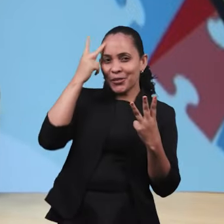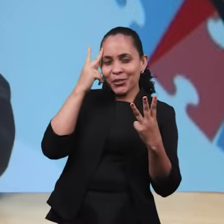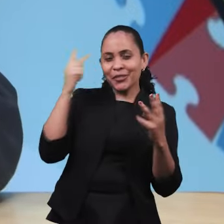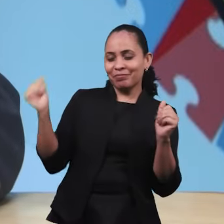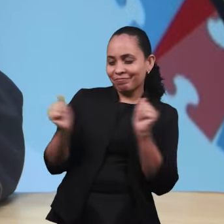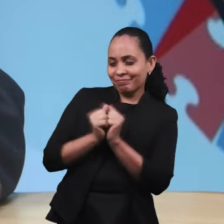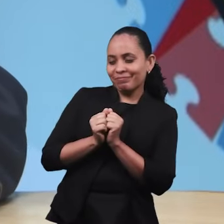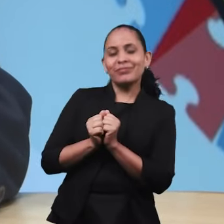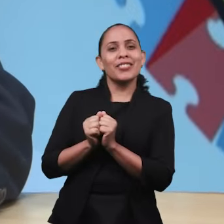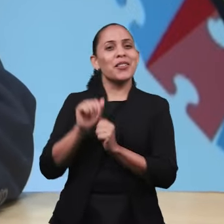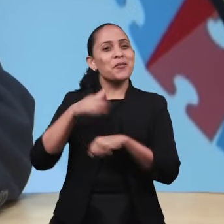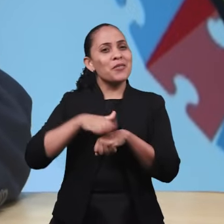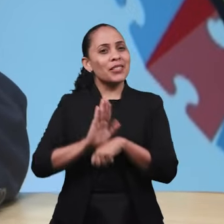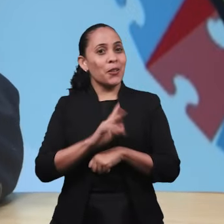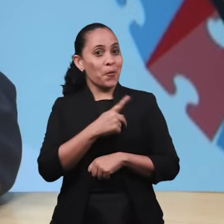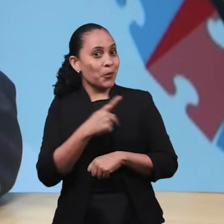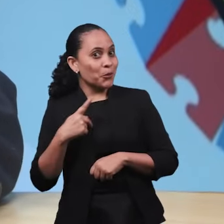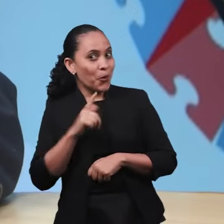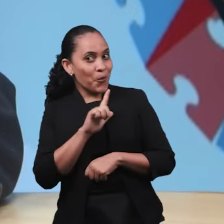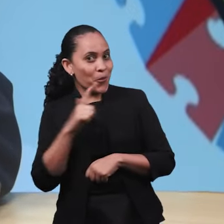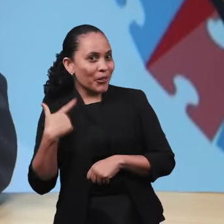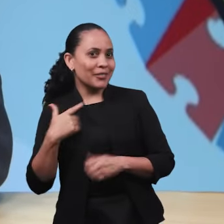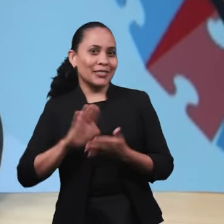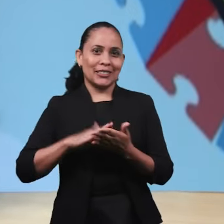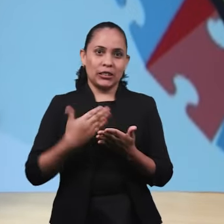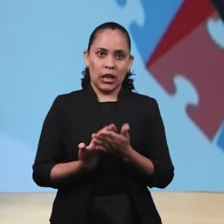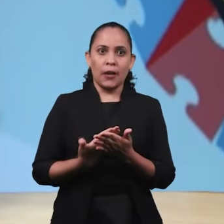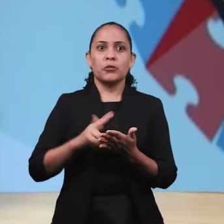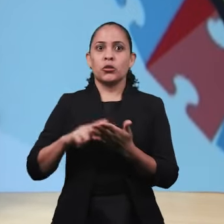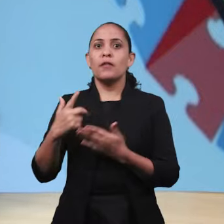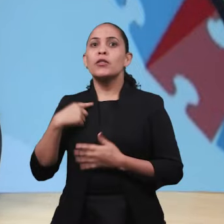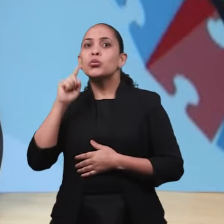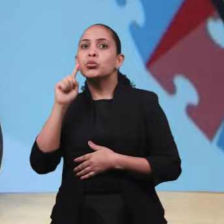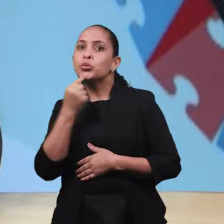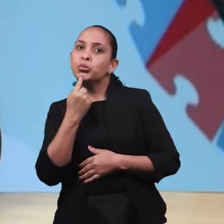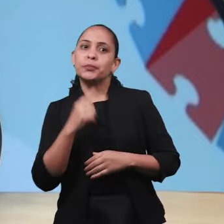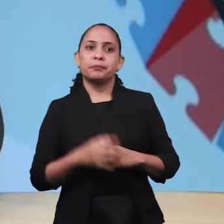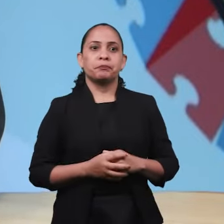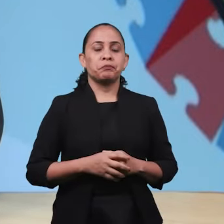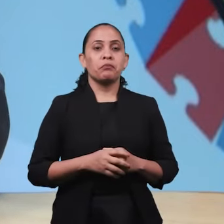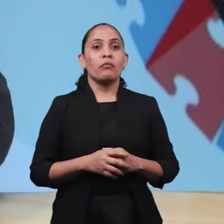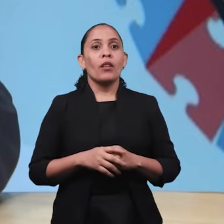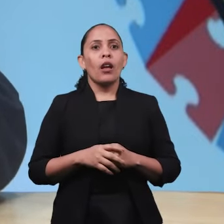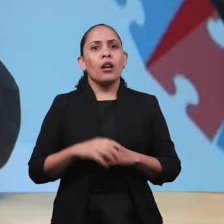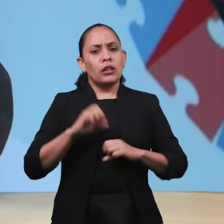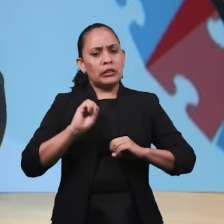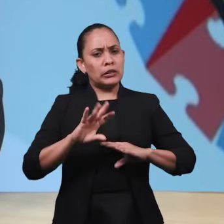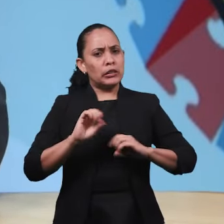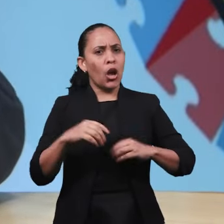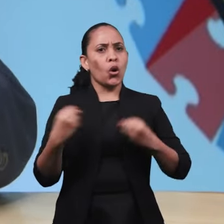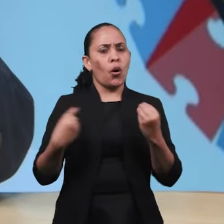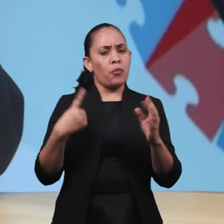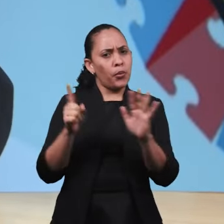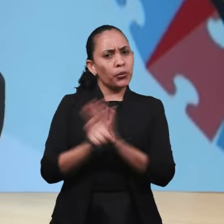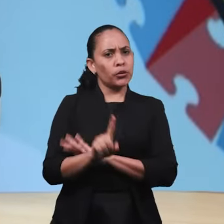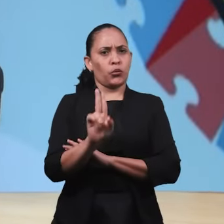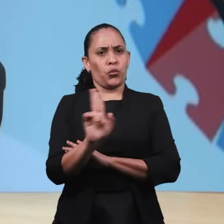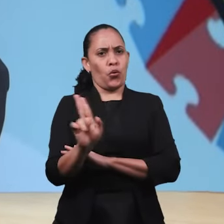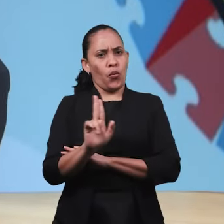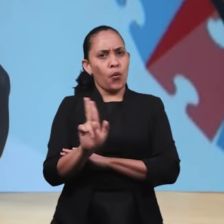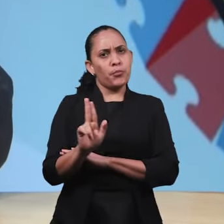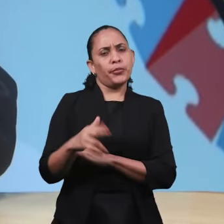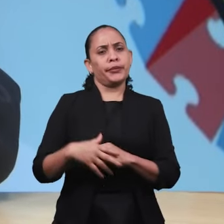da outra, uma vai ser o pastor, a outra vai ser o intérprete, a outra vai ser o surdo. E acabou-se de ensinar como perguntar o